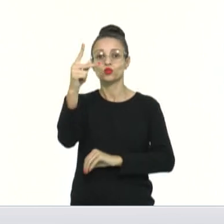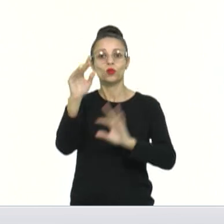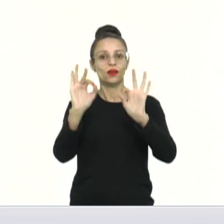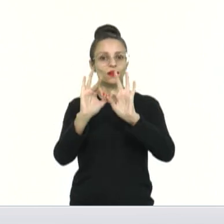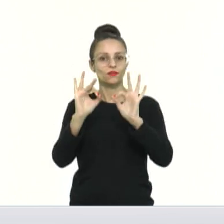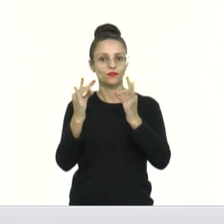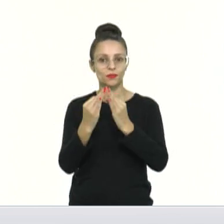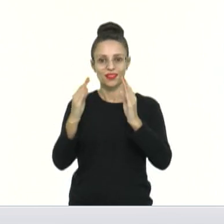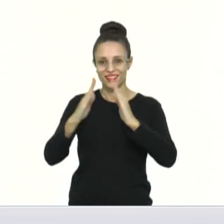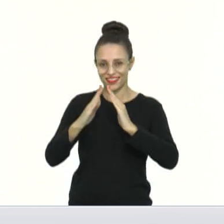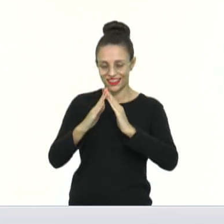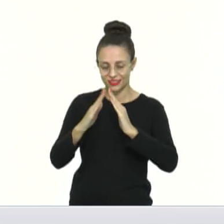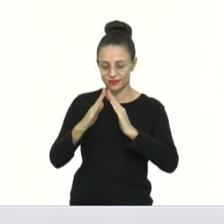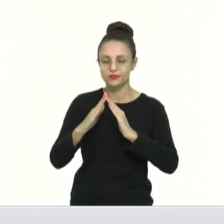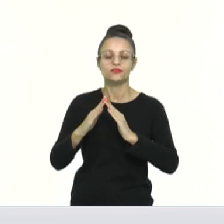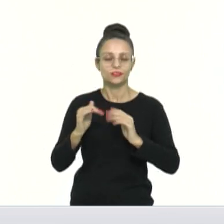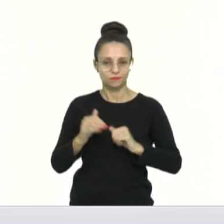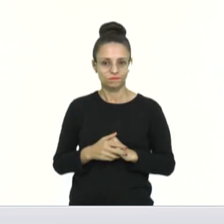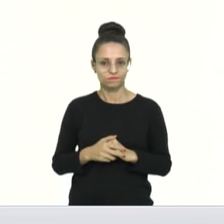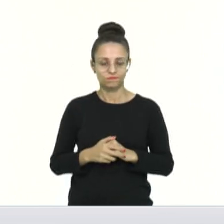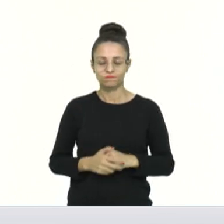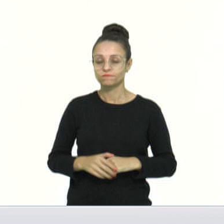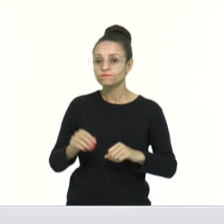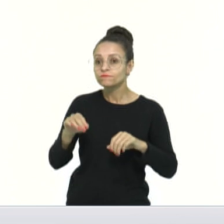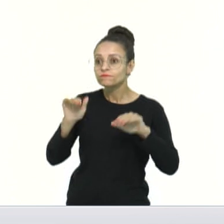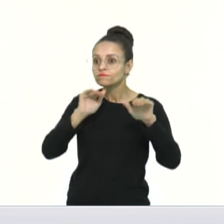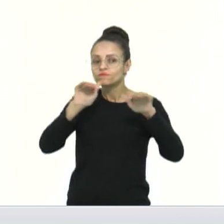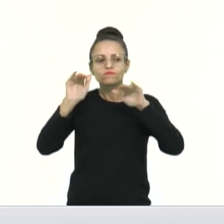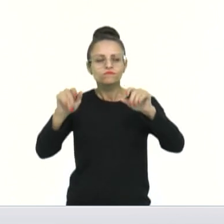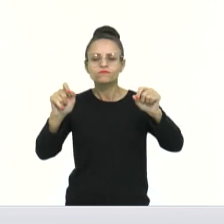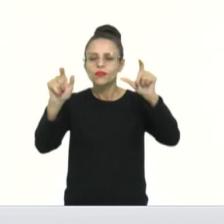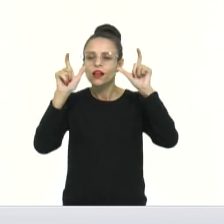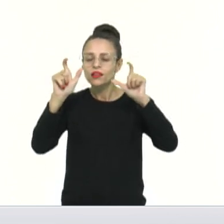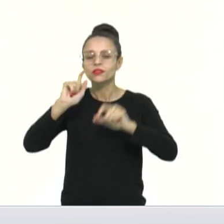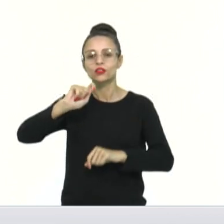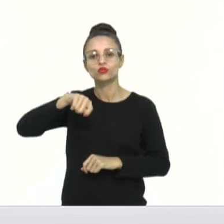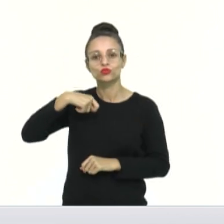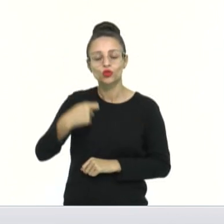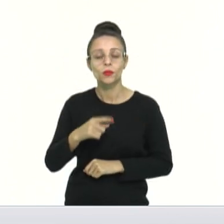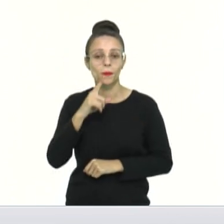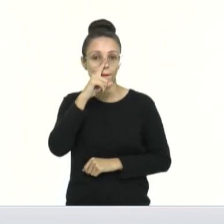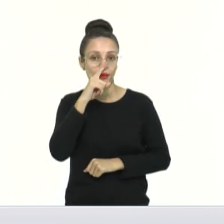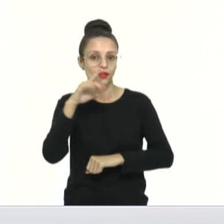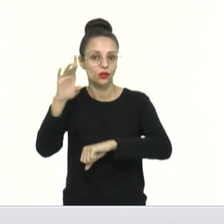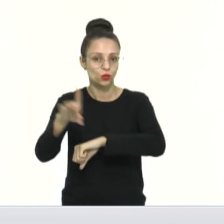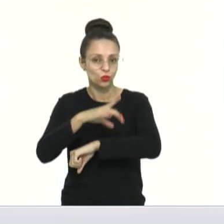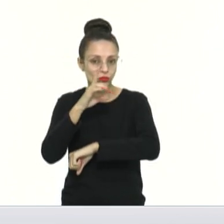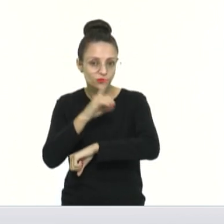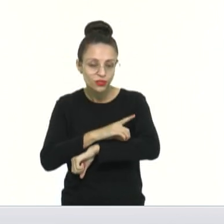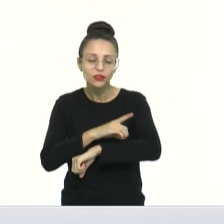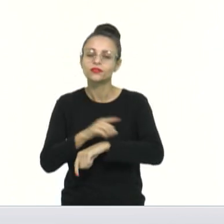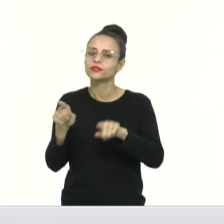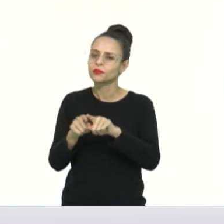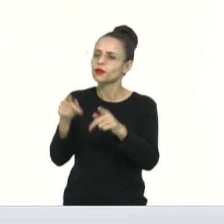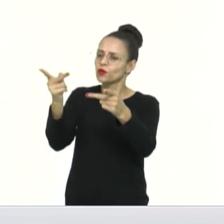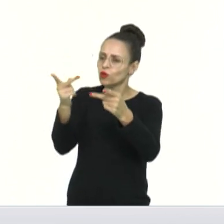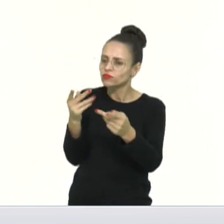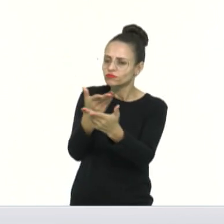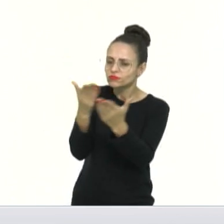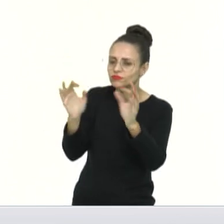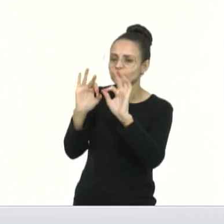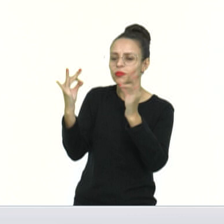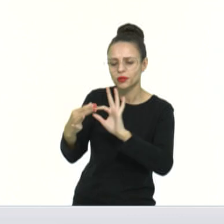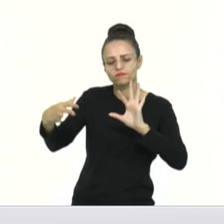casa, alertando todos da família sobre os perigos da dengue e convidando-os para